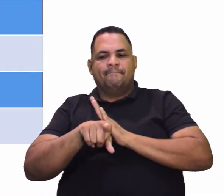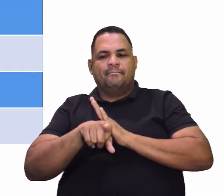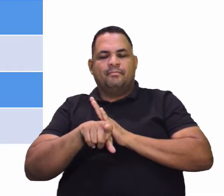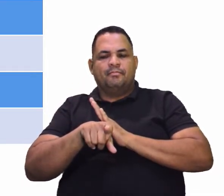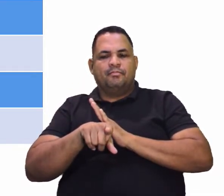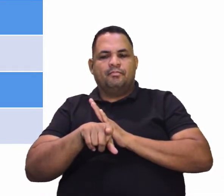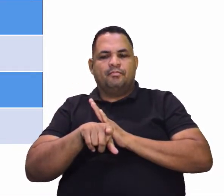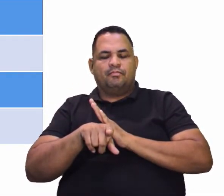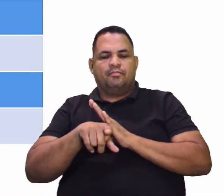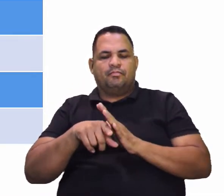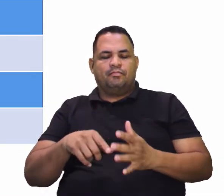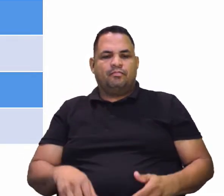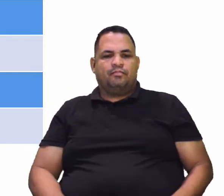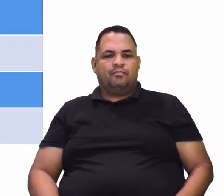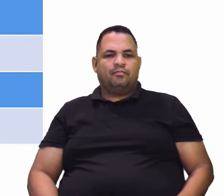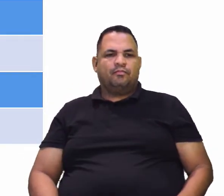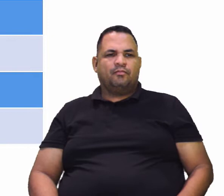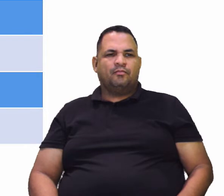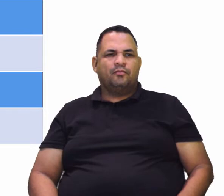com